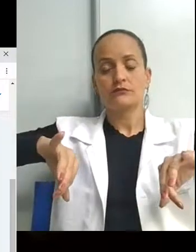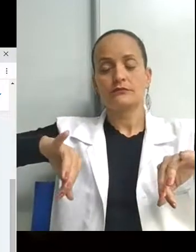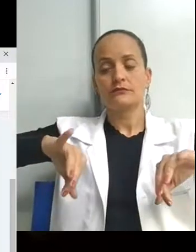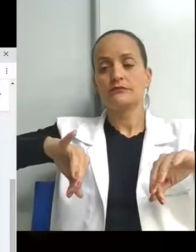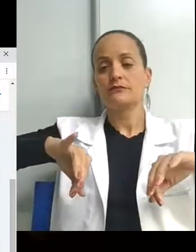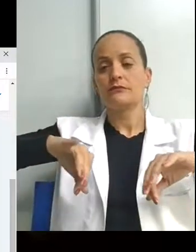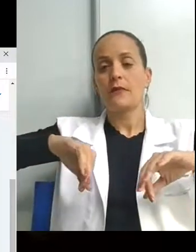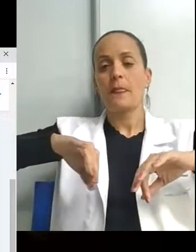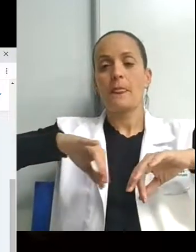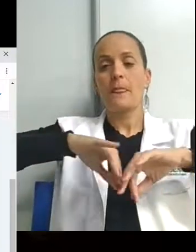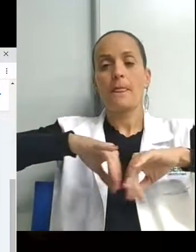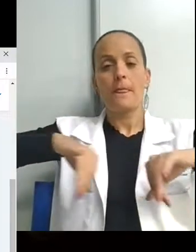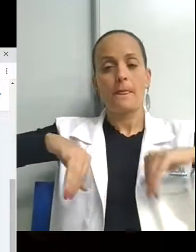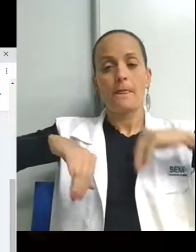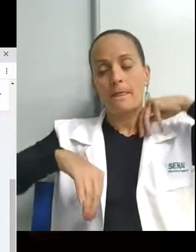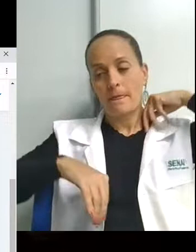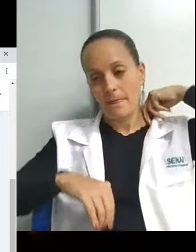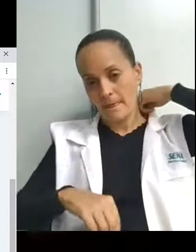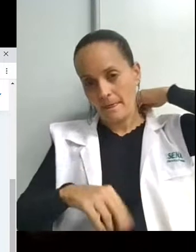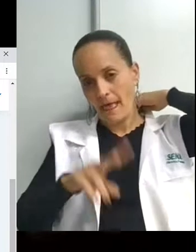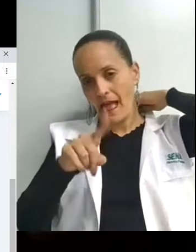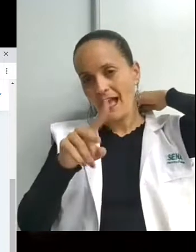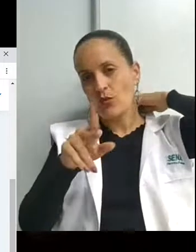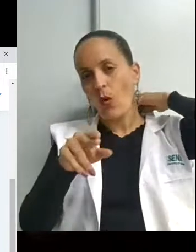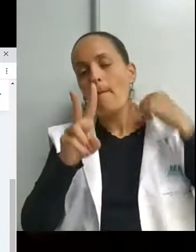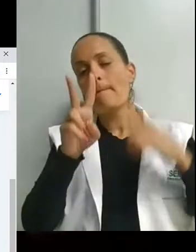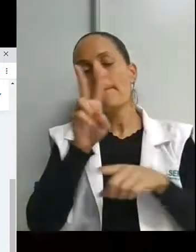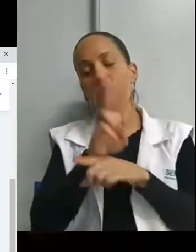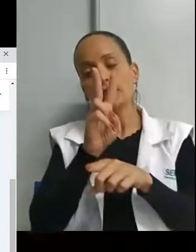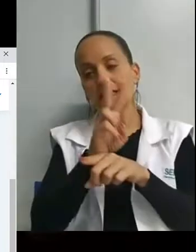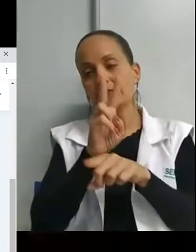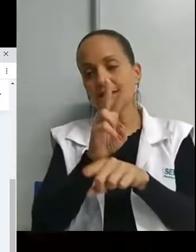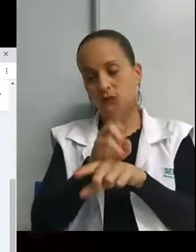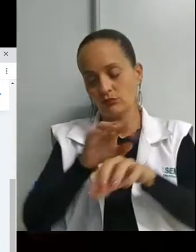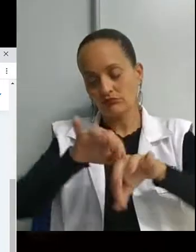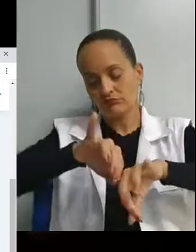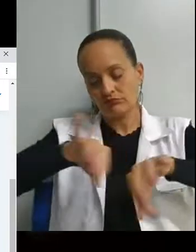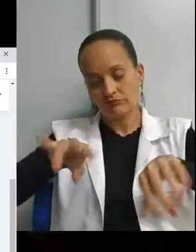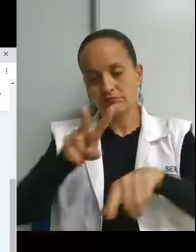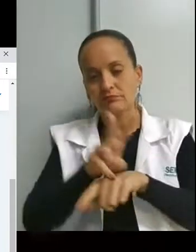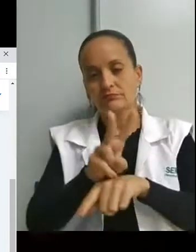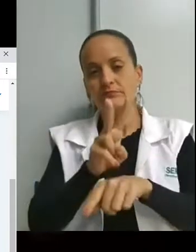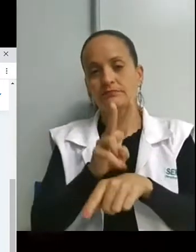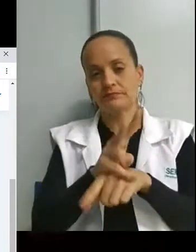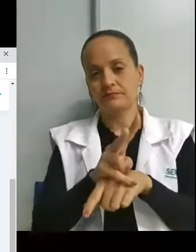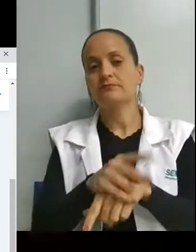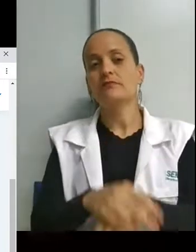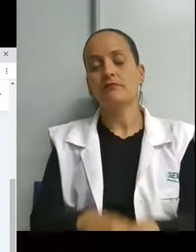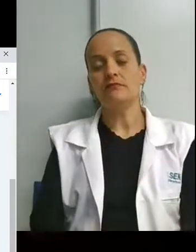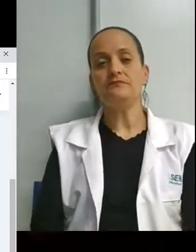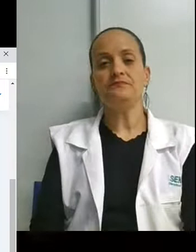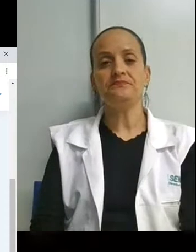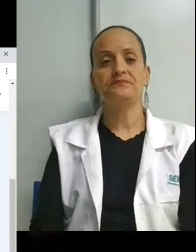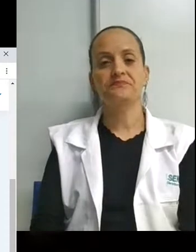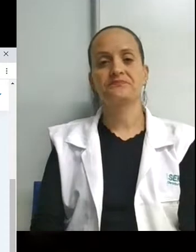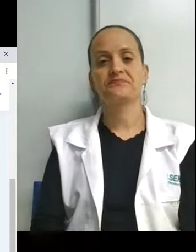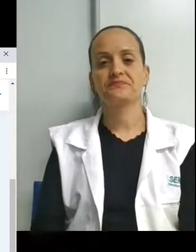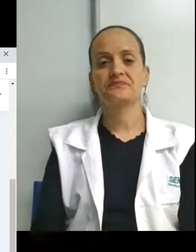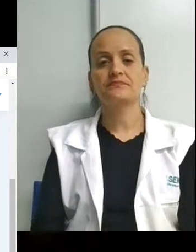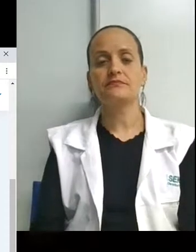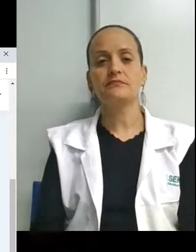essa informação aqui, ó. Grau de proteção, na verdade, né? O grau de proteção de acordo com a especificação das normas, certo?